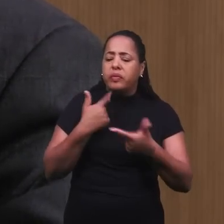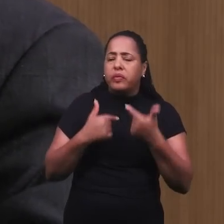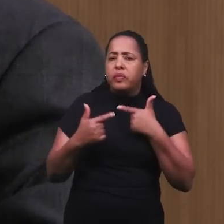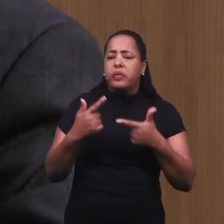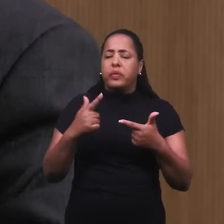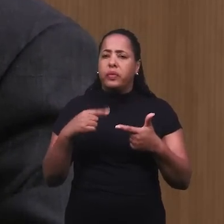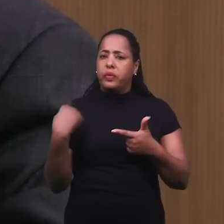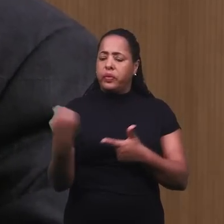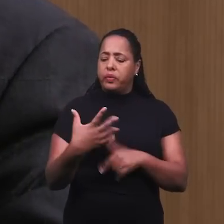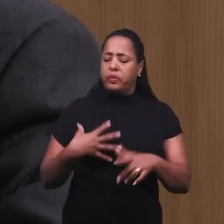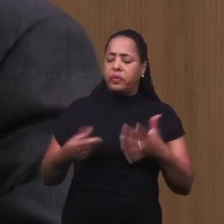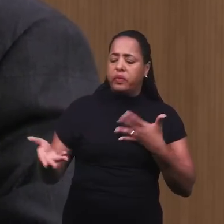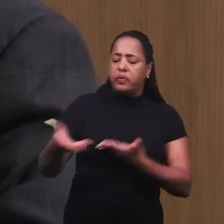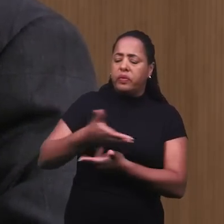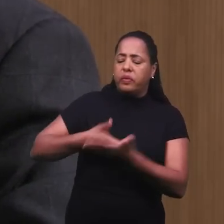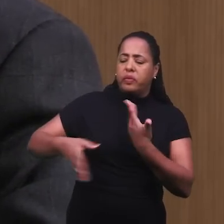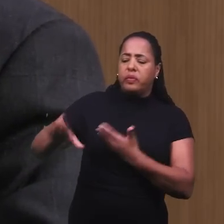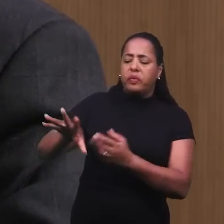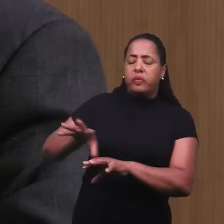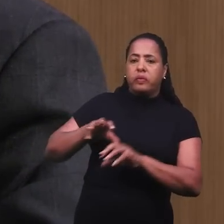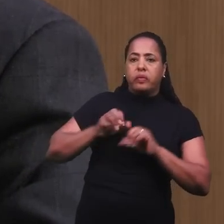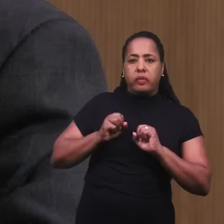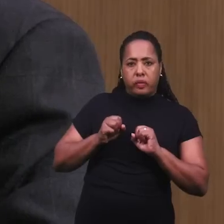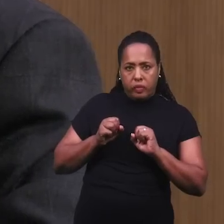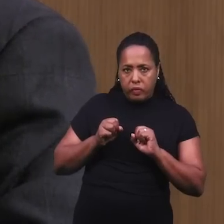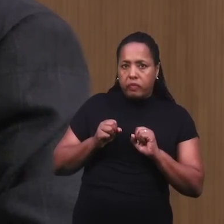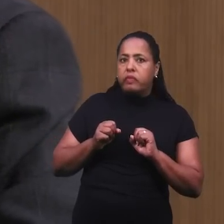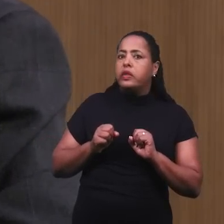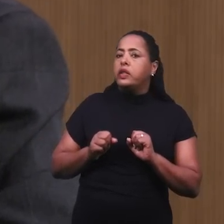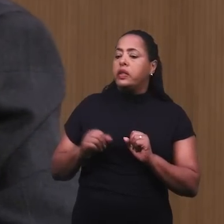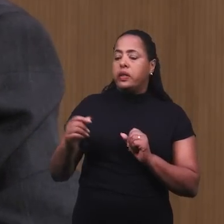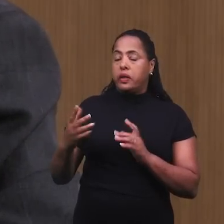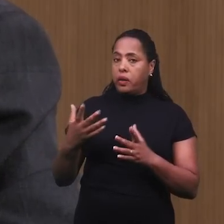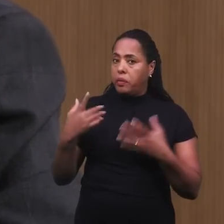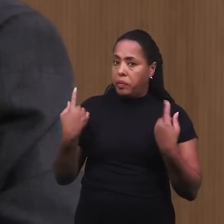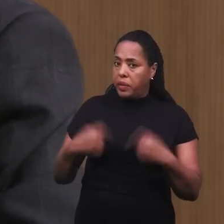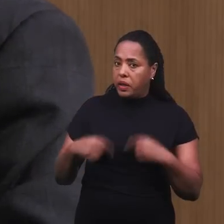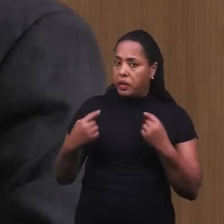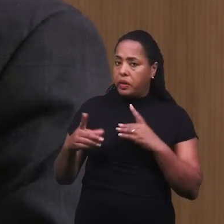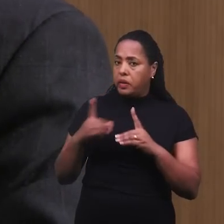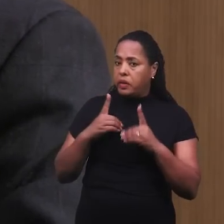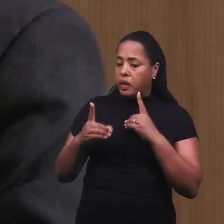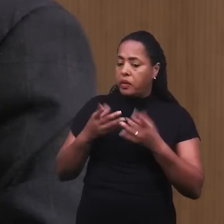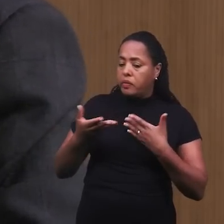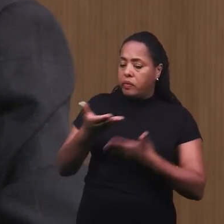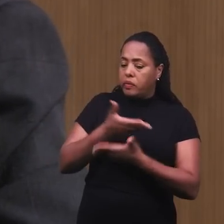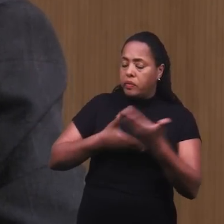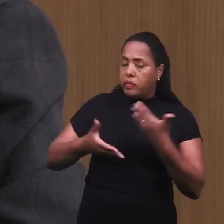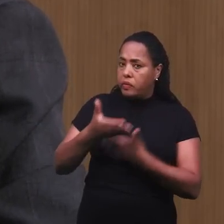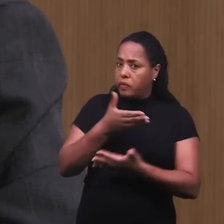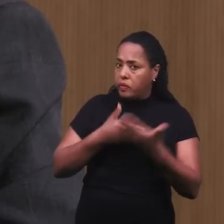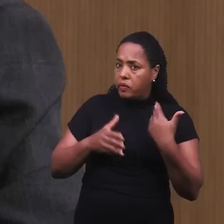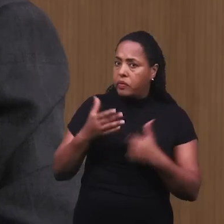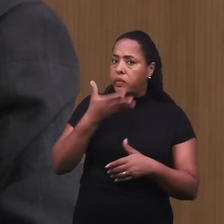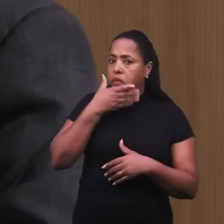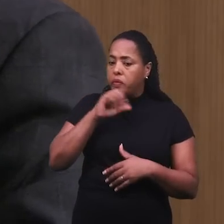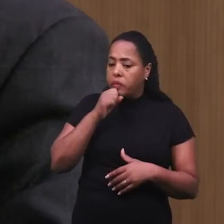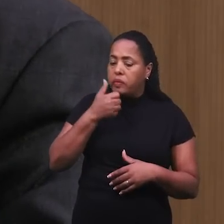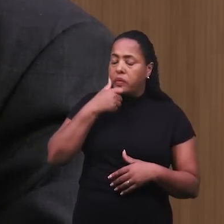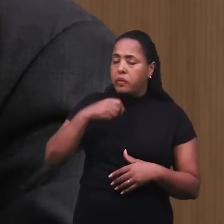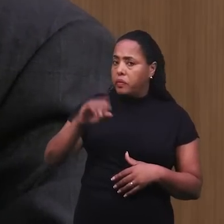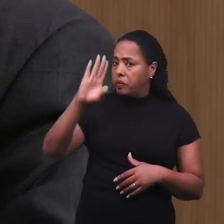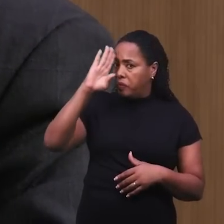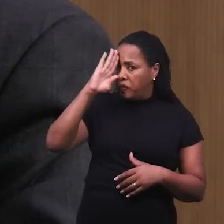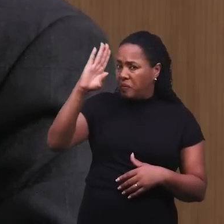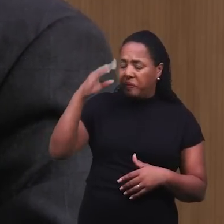que os nossos filhos se envolvam. Então, esse diálogo ele é fundamental. E ele é fundamental porque o